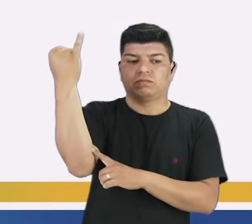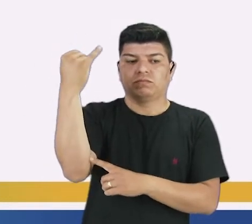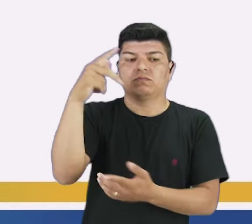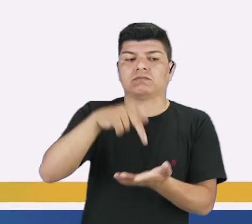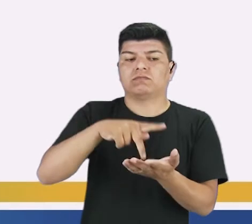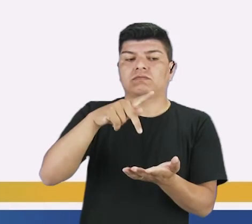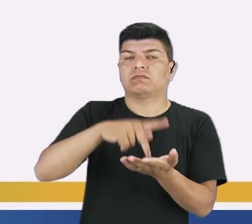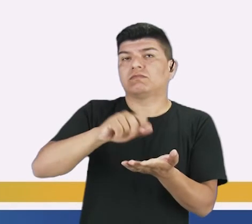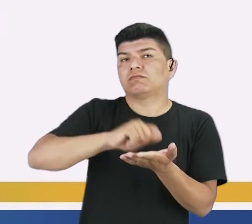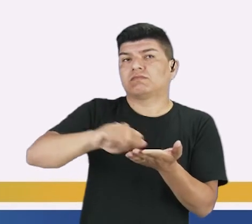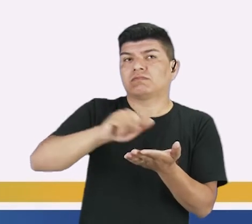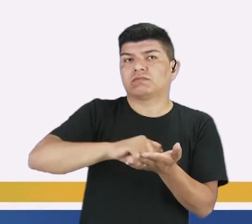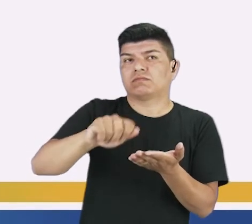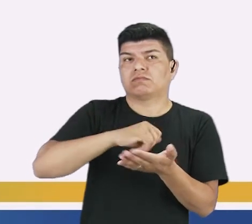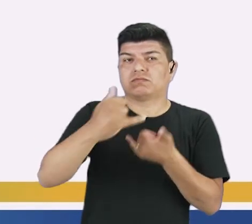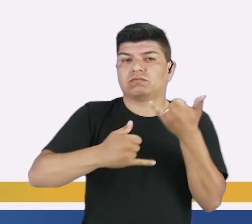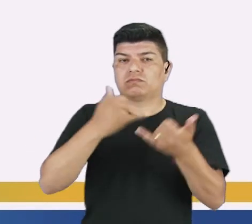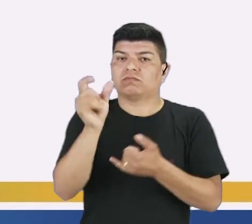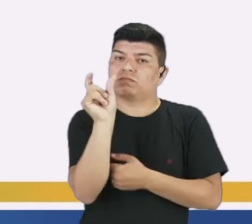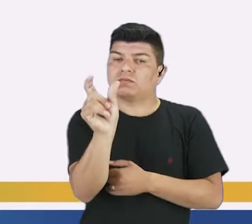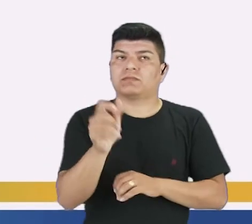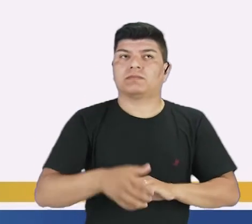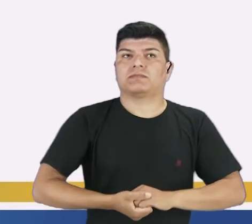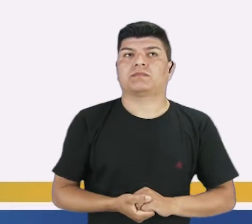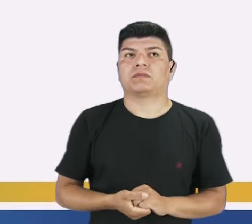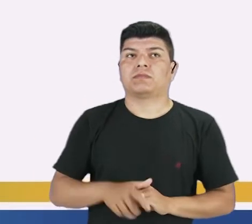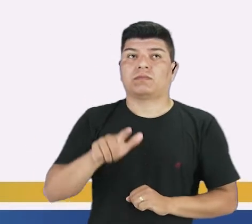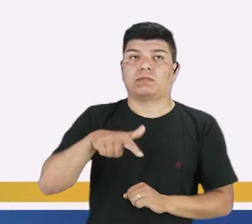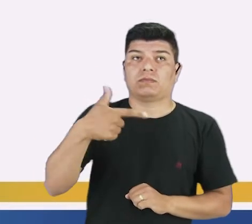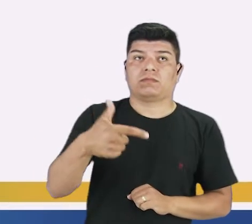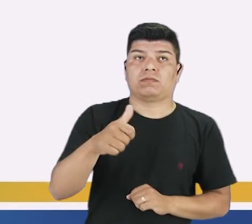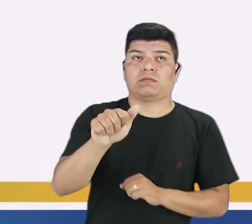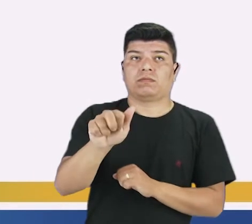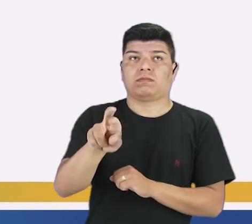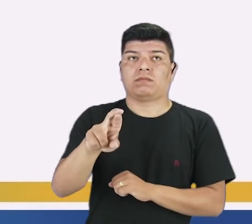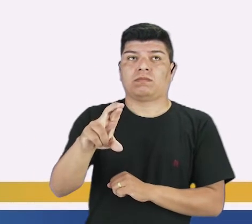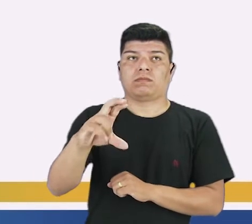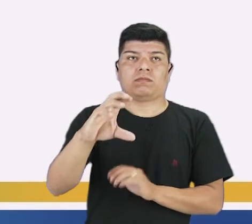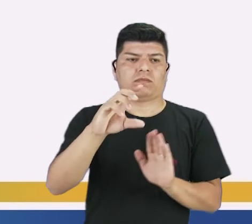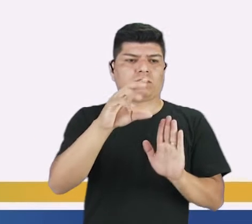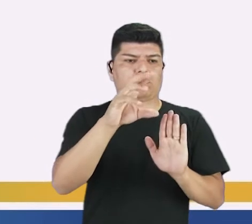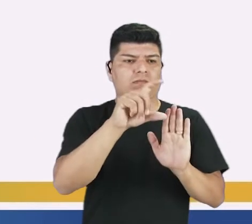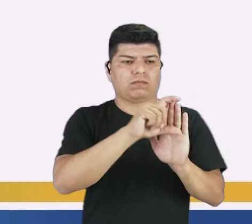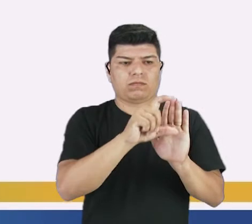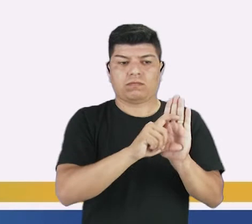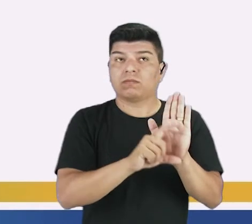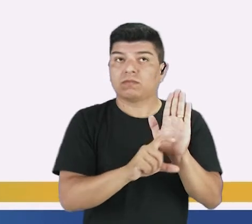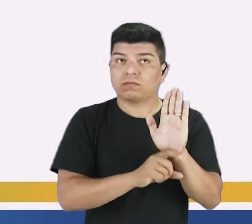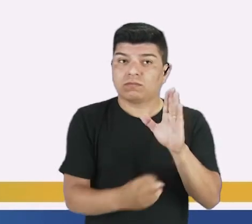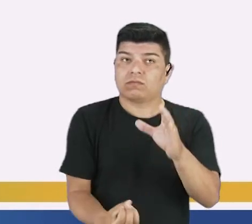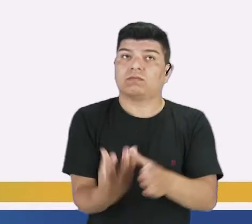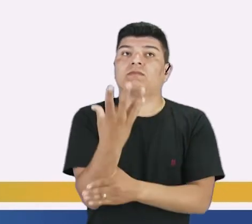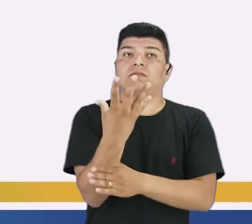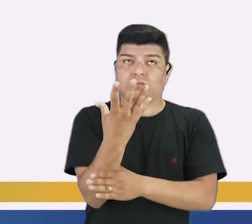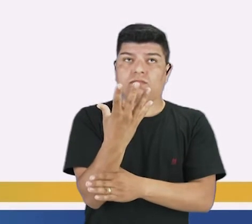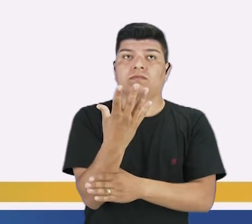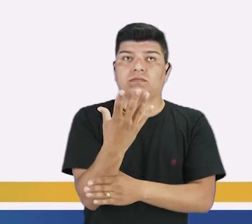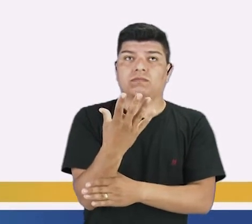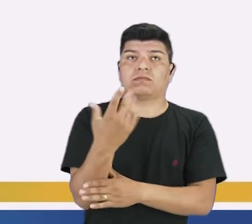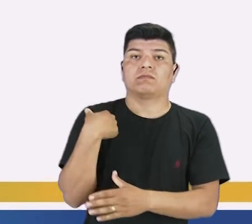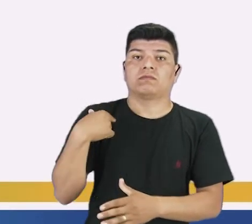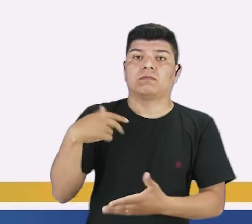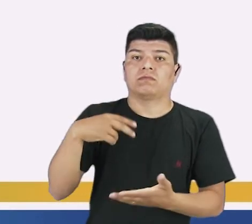que trabalhou muito com jogos de palavras. Depois nós tivemos o arcadismo, escola que surgiu numa época de